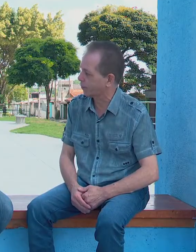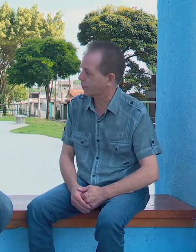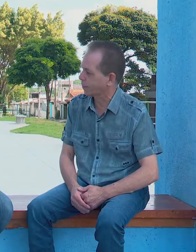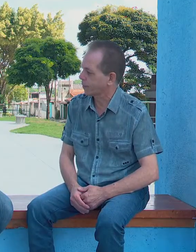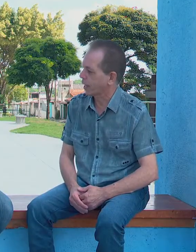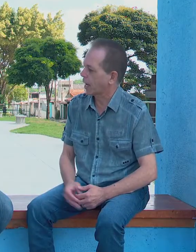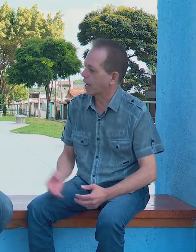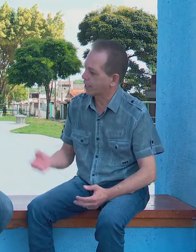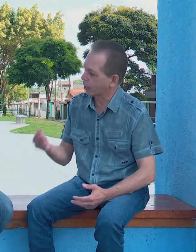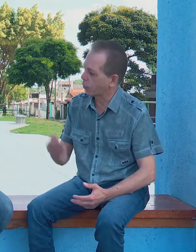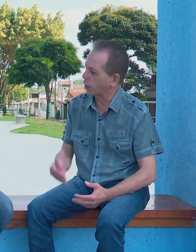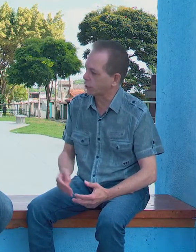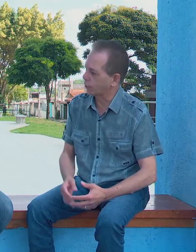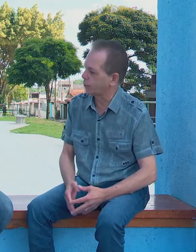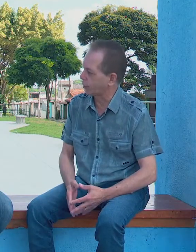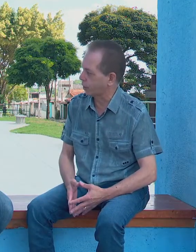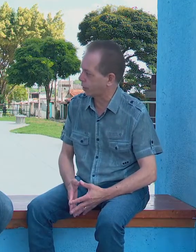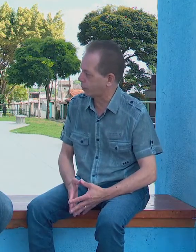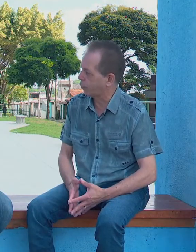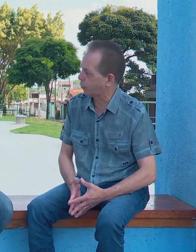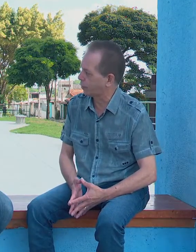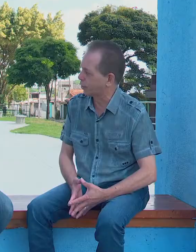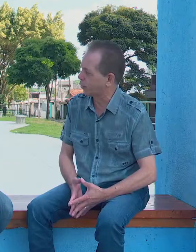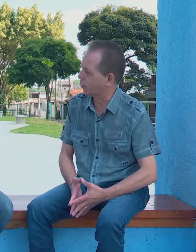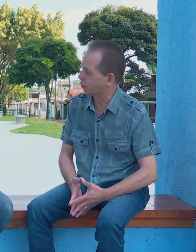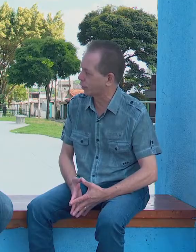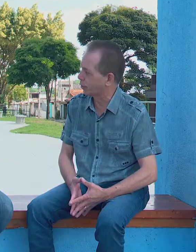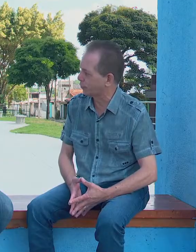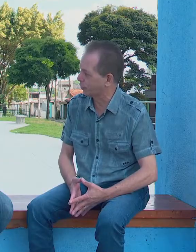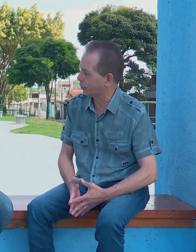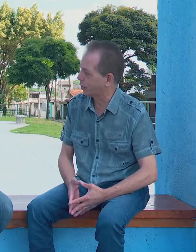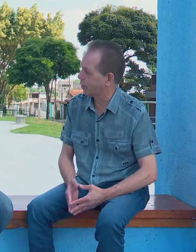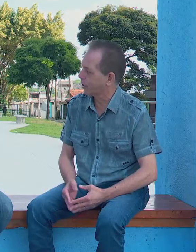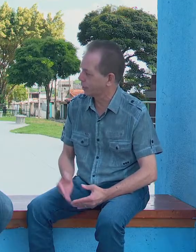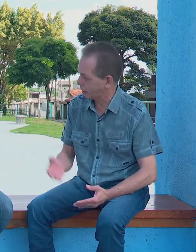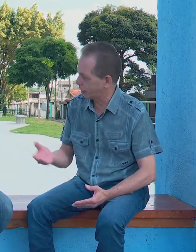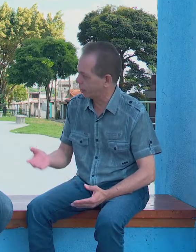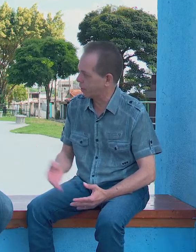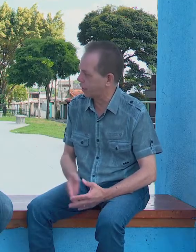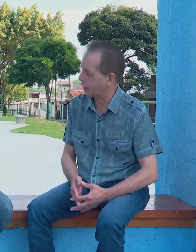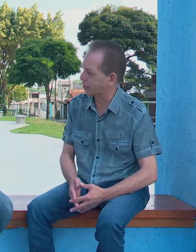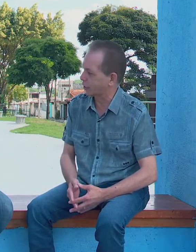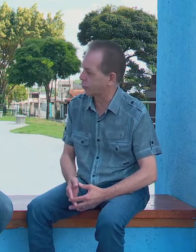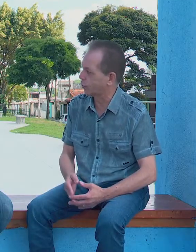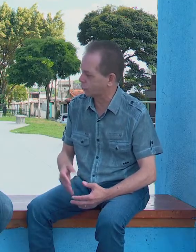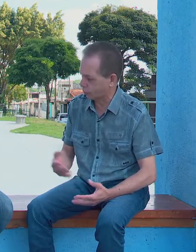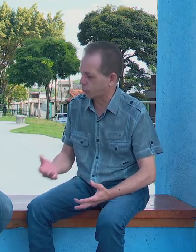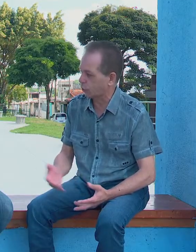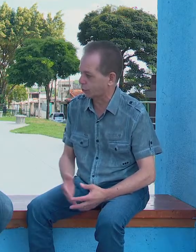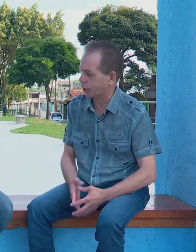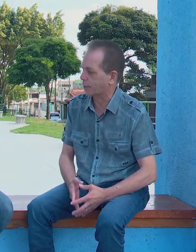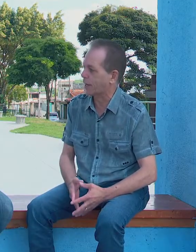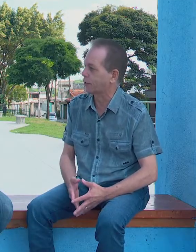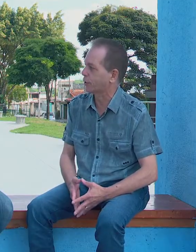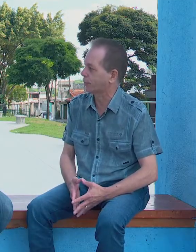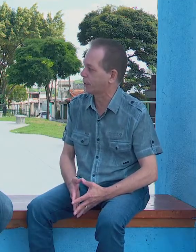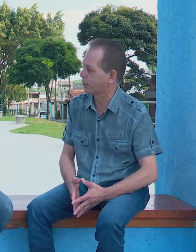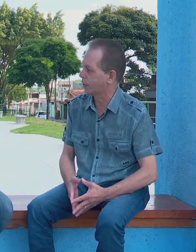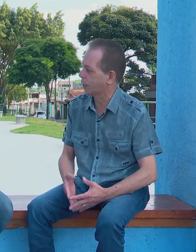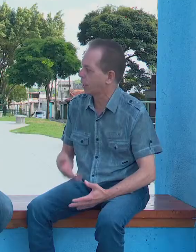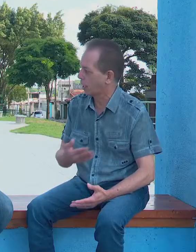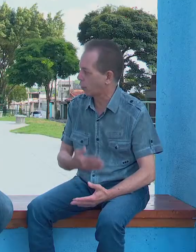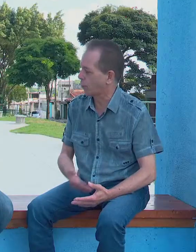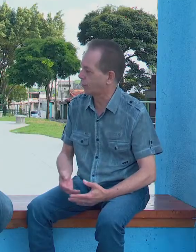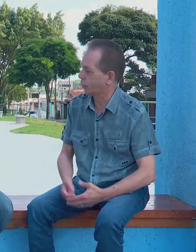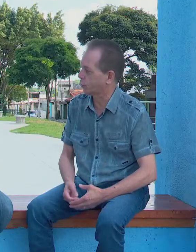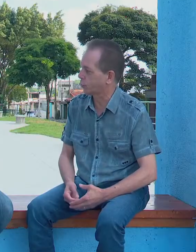terceiro. Aí agora eu vim para o Partido Podemos e, graças a Deus, ao nosso trabalho